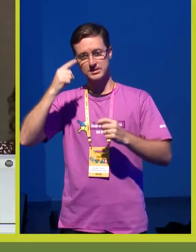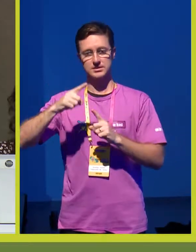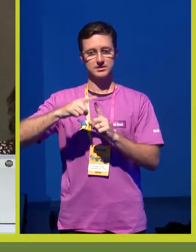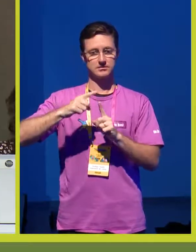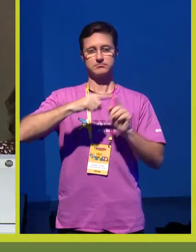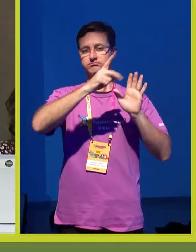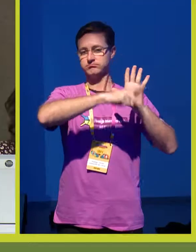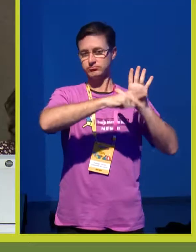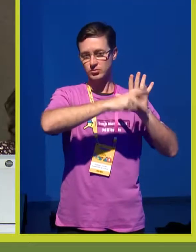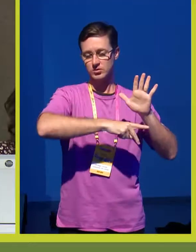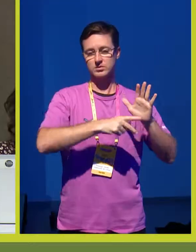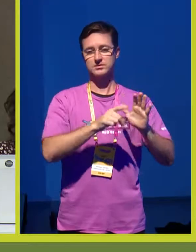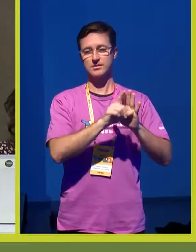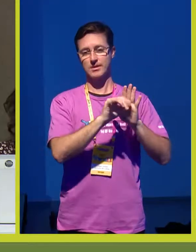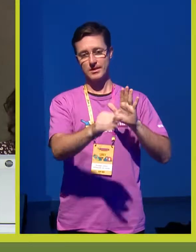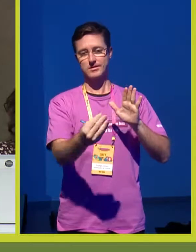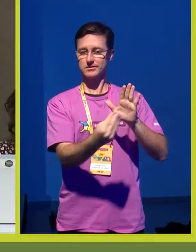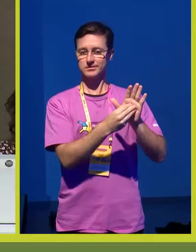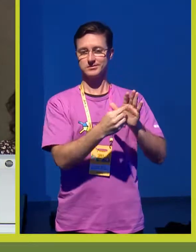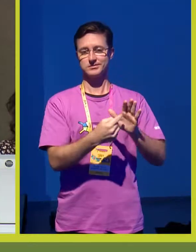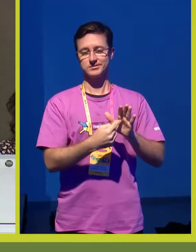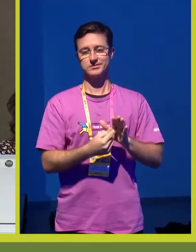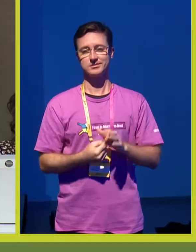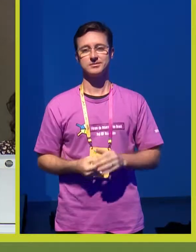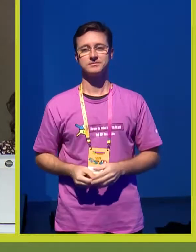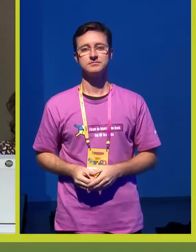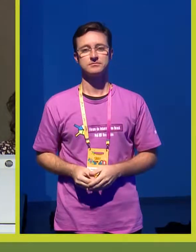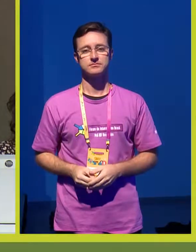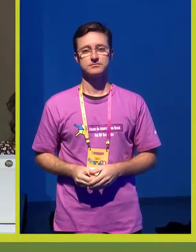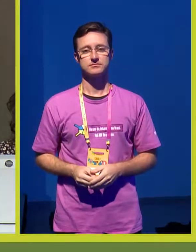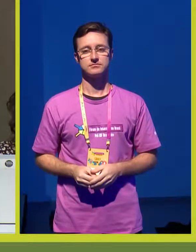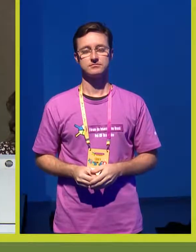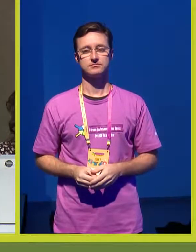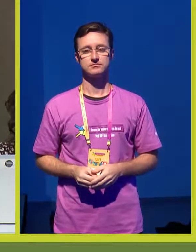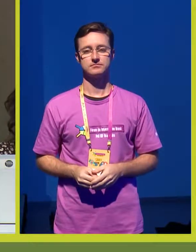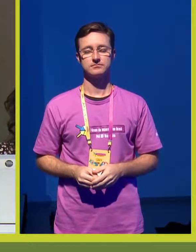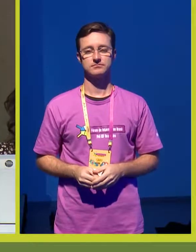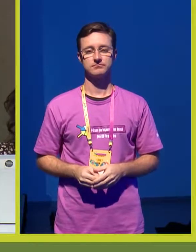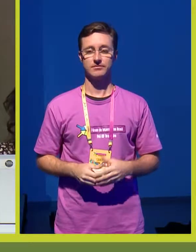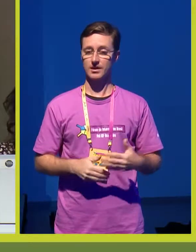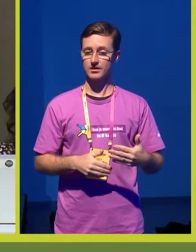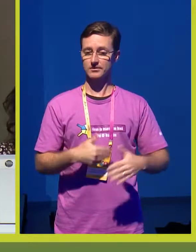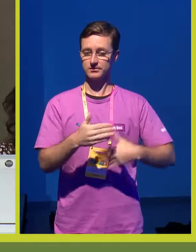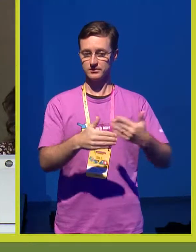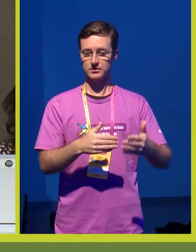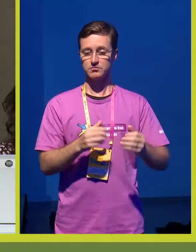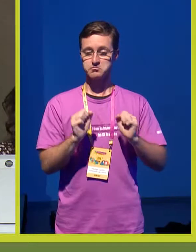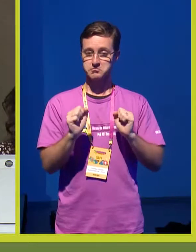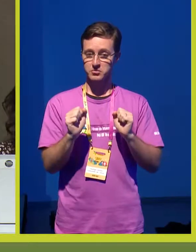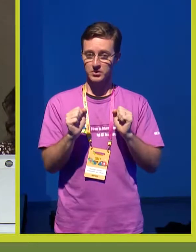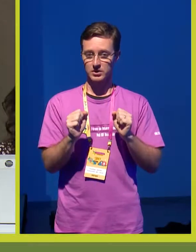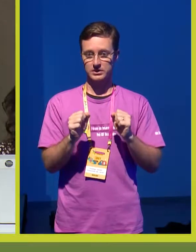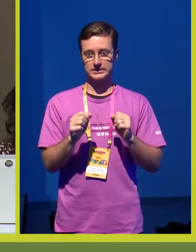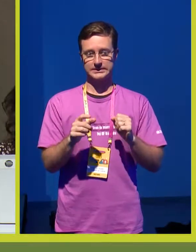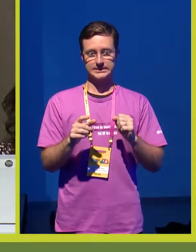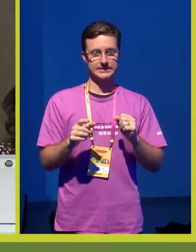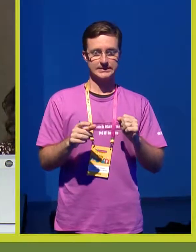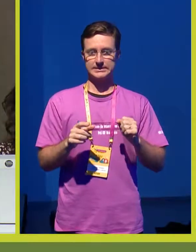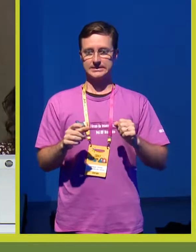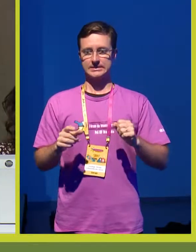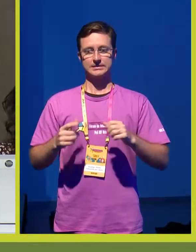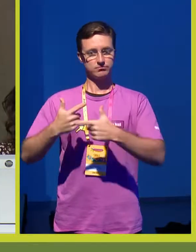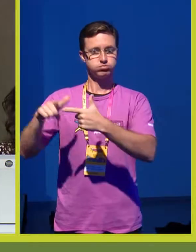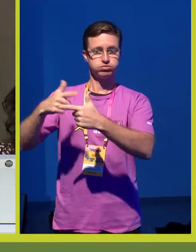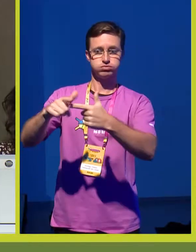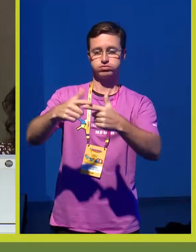propostas nesses projetos de lei e que, de alguma maneira, podem apresentar alguma ameaça, riscos e